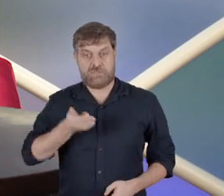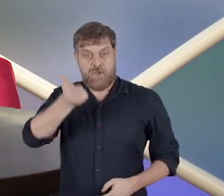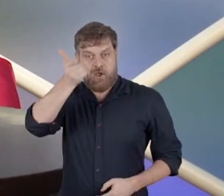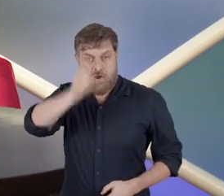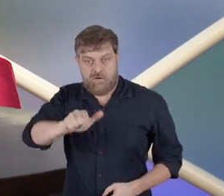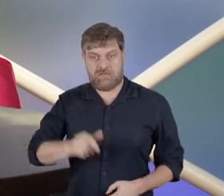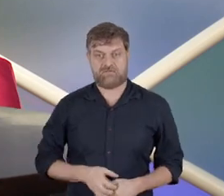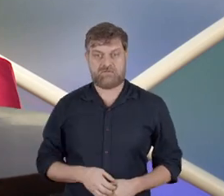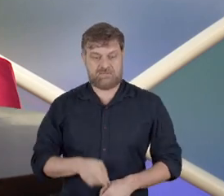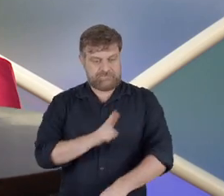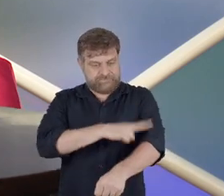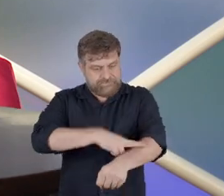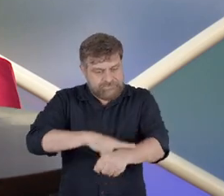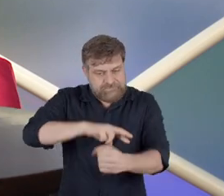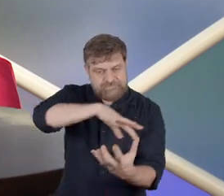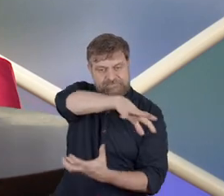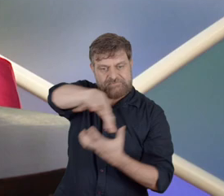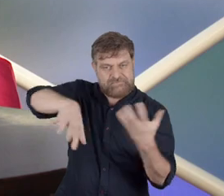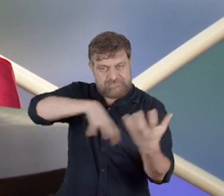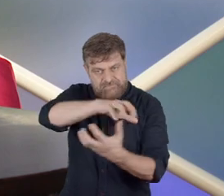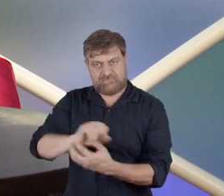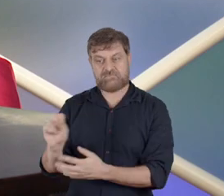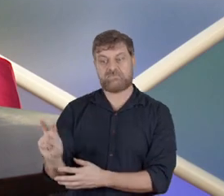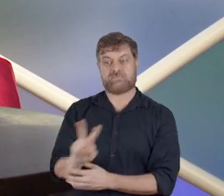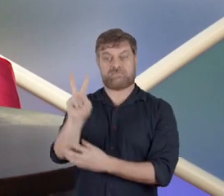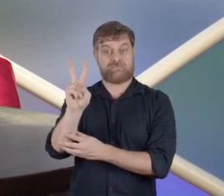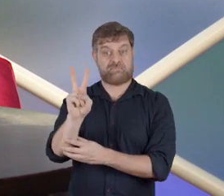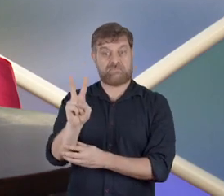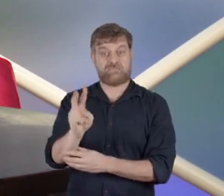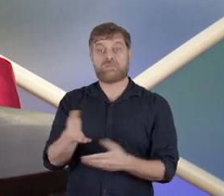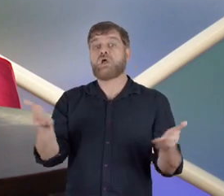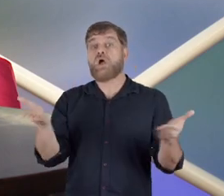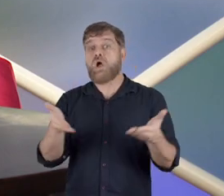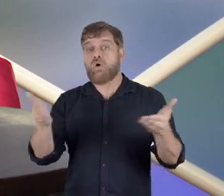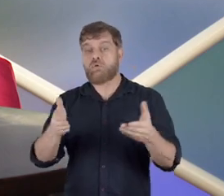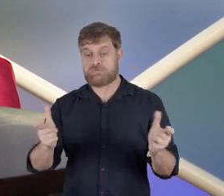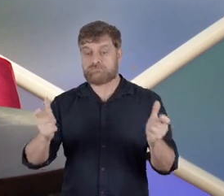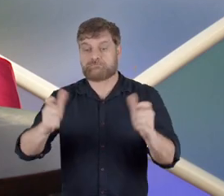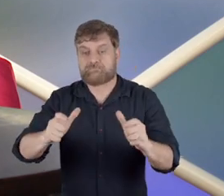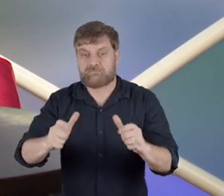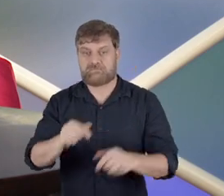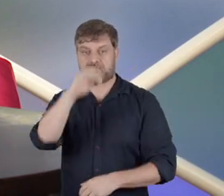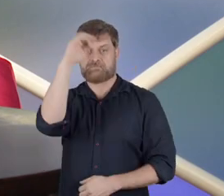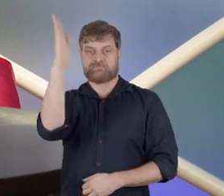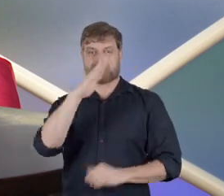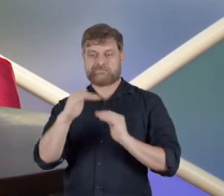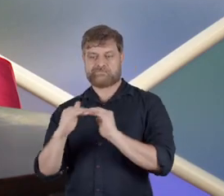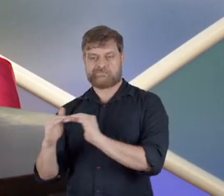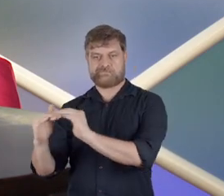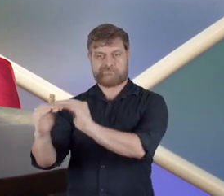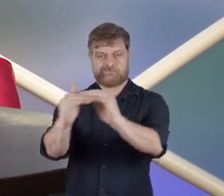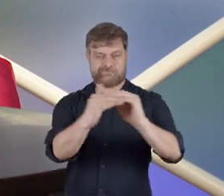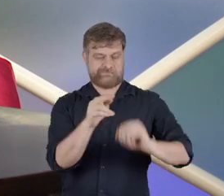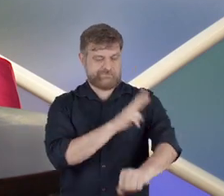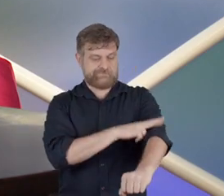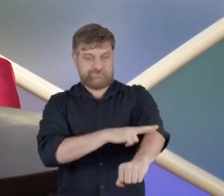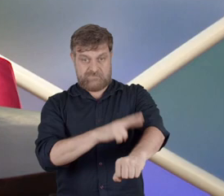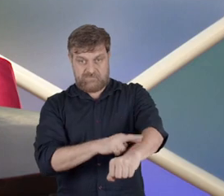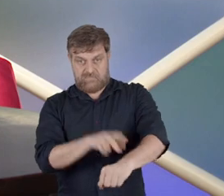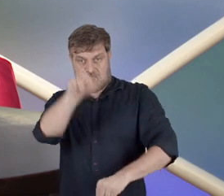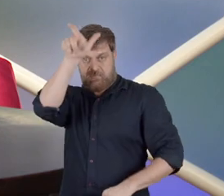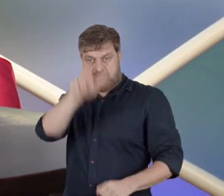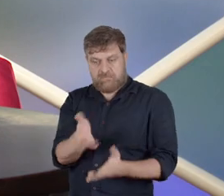70, a gente tem de novo a valorização da mestiçagem. Em que chave? De que o Brasil é uma harmonia